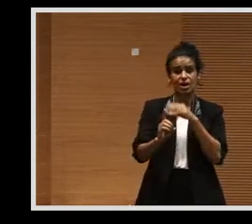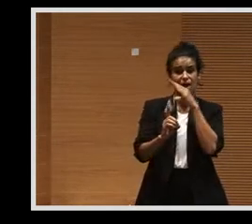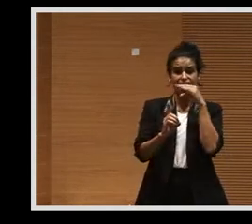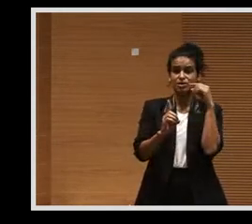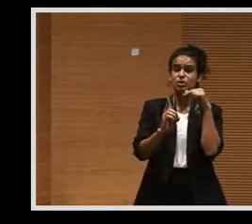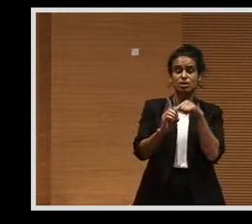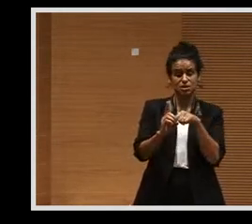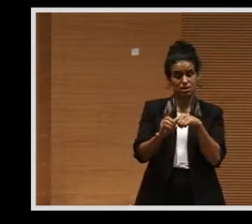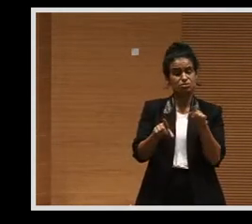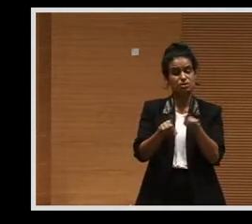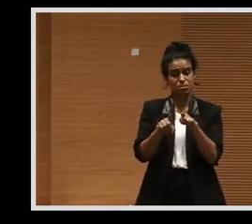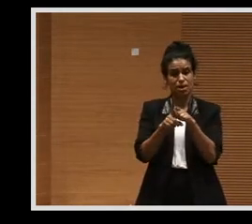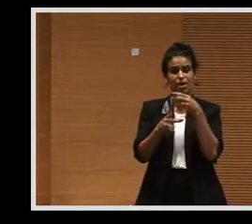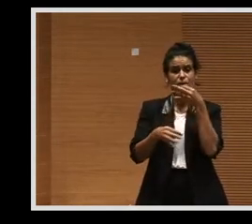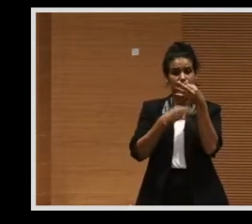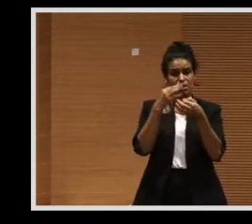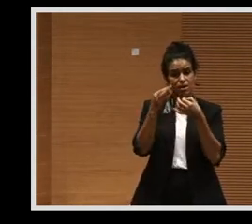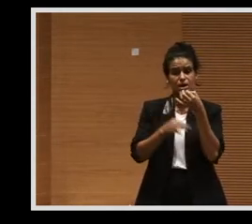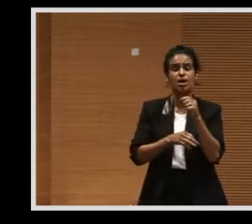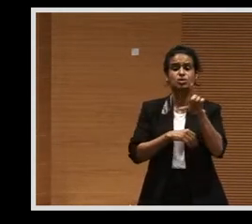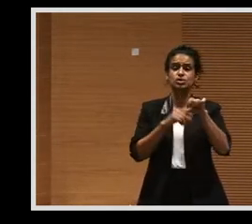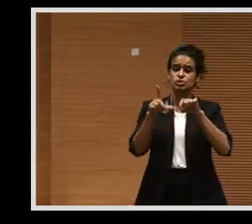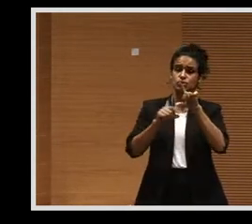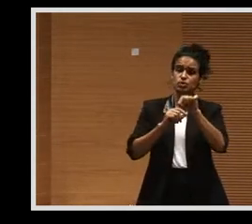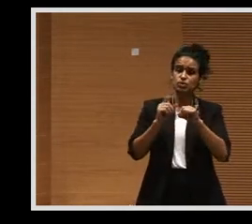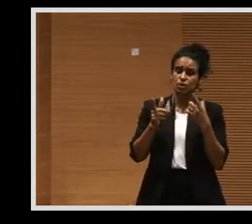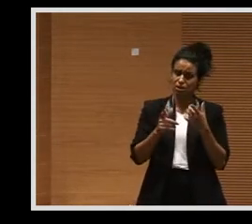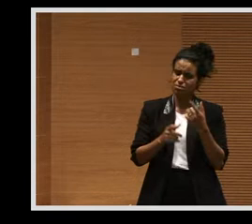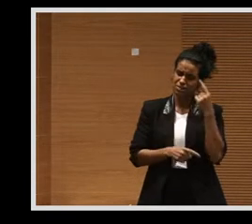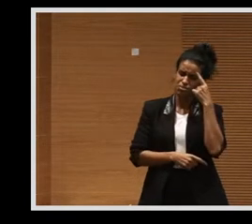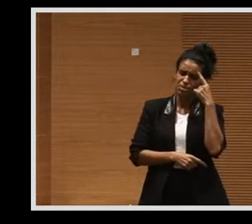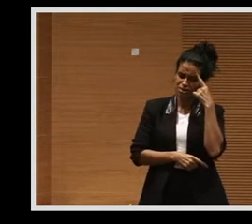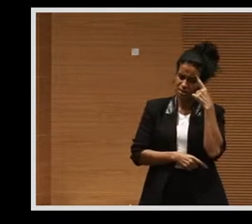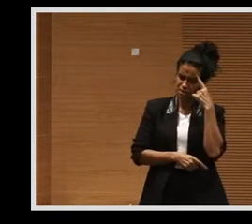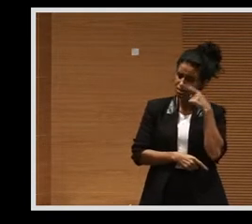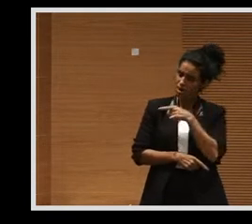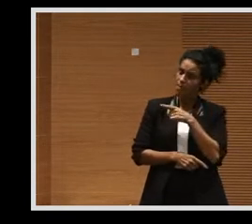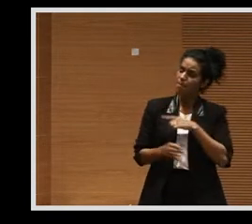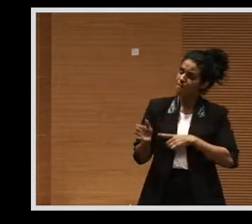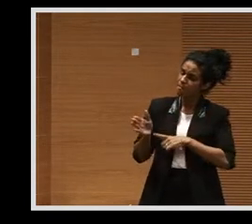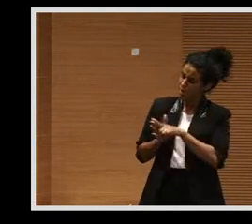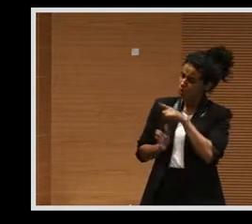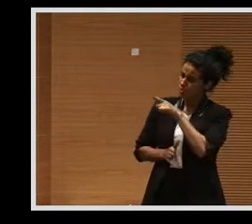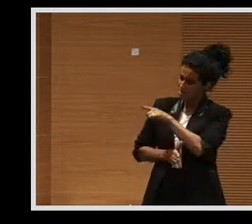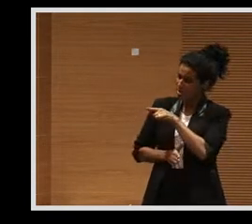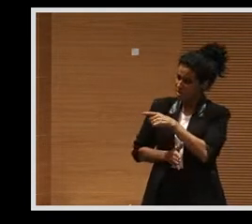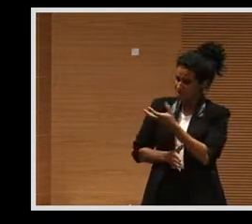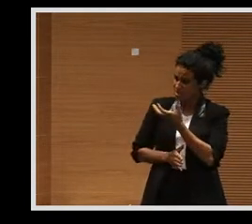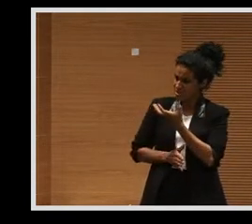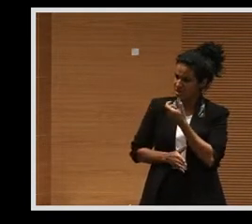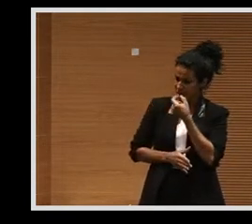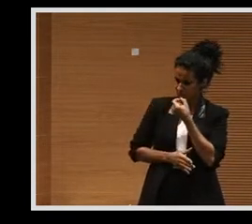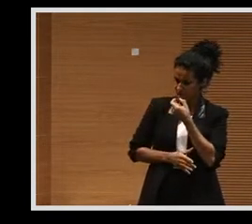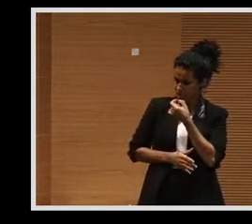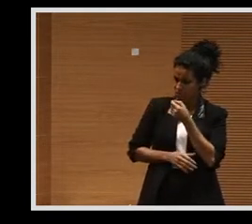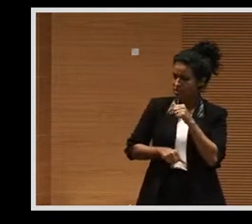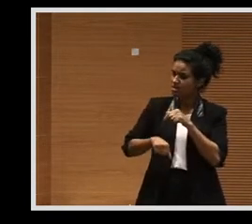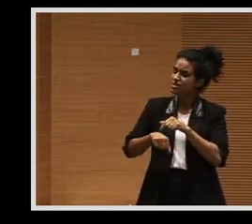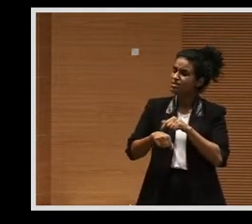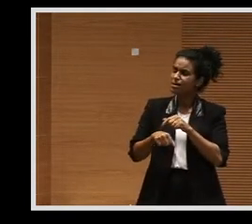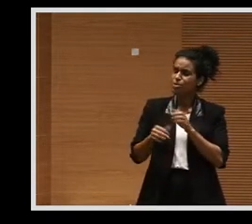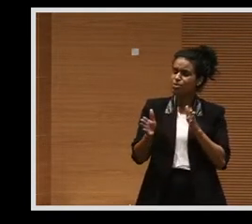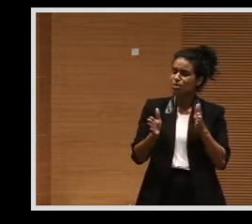escolha. E a gente tem pensado isso. Fulano, você quer iniciar a medicação, é um acordo nosso. Você tem ideia do prazo que você vai